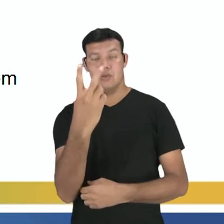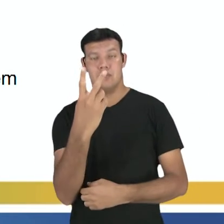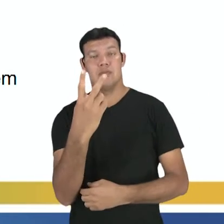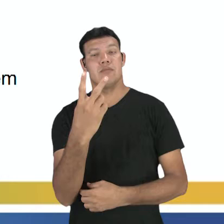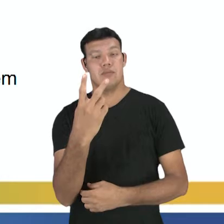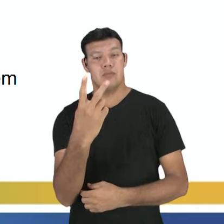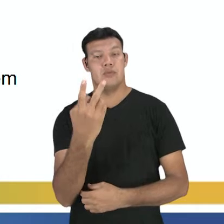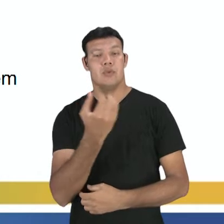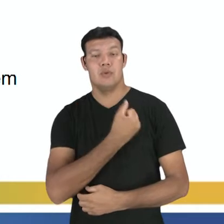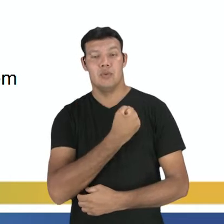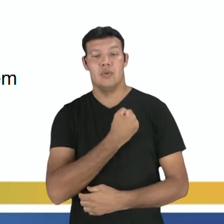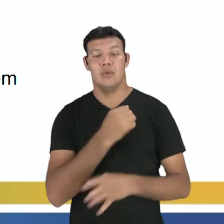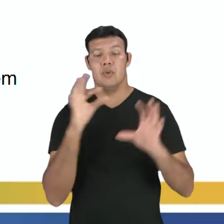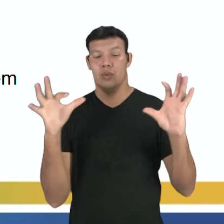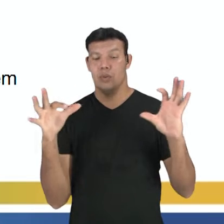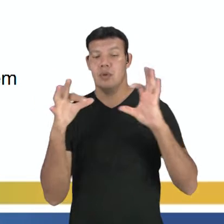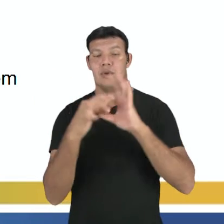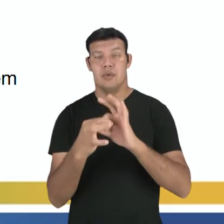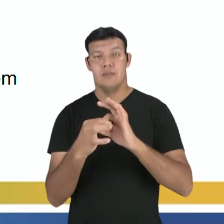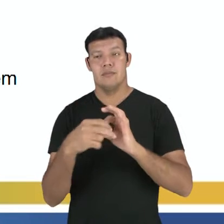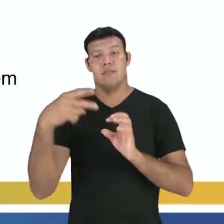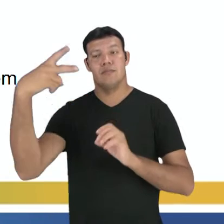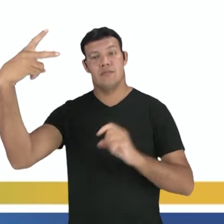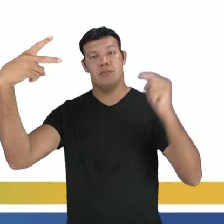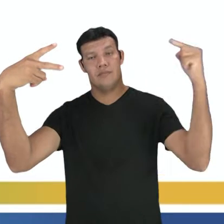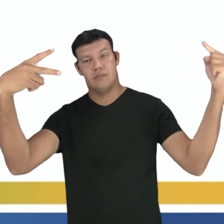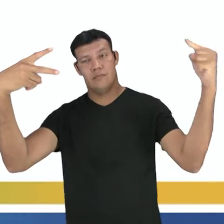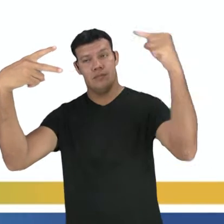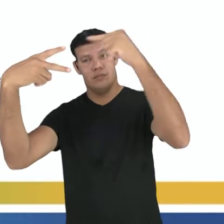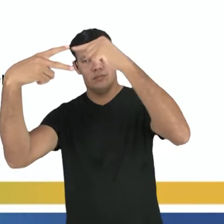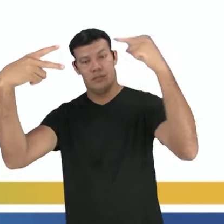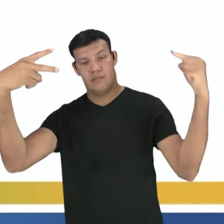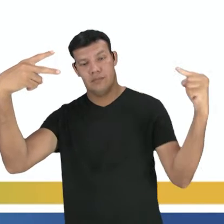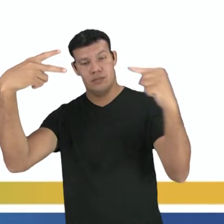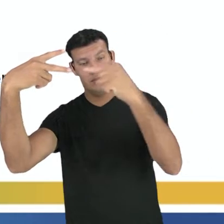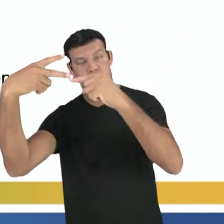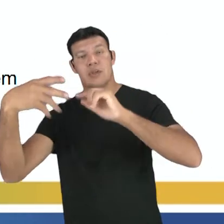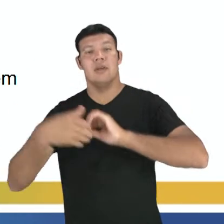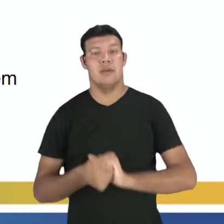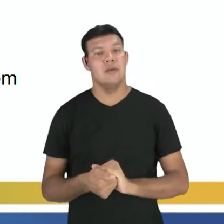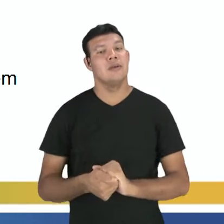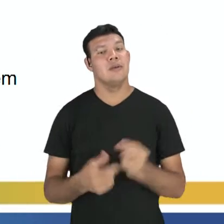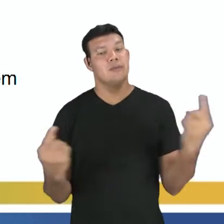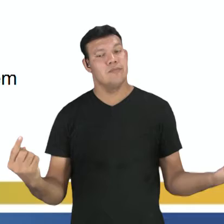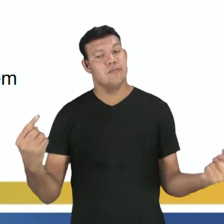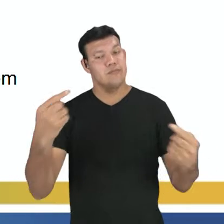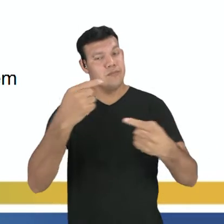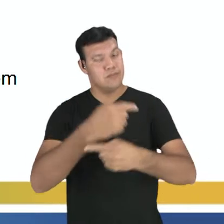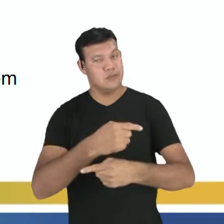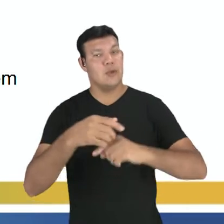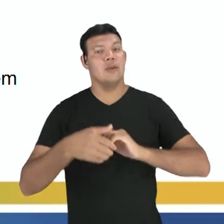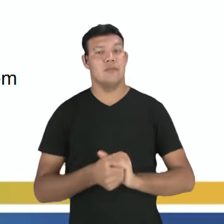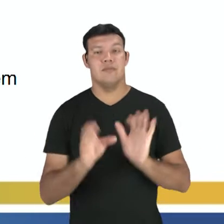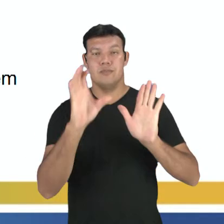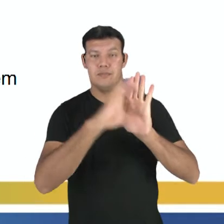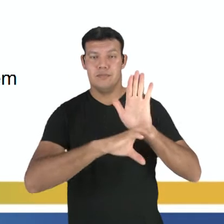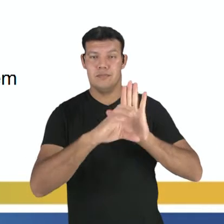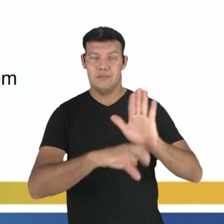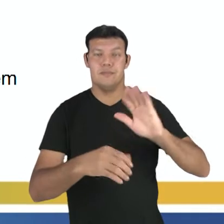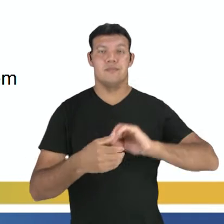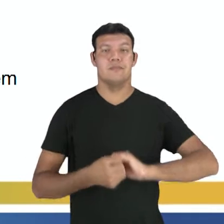B, ou seja, está ligado a dois pontos no conjunto B, o que contradiz, tá, a